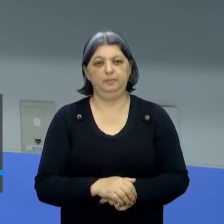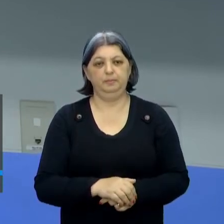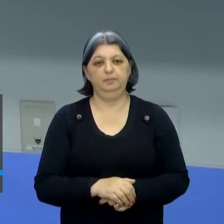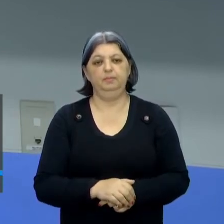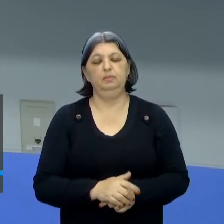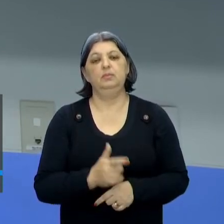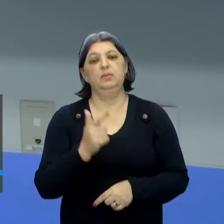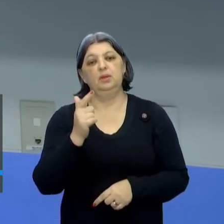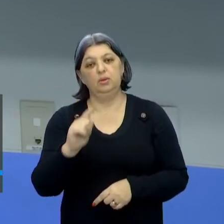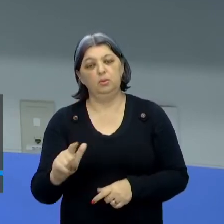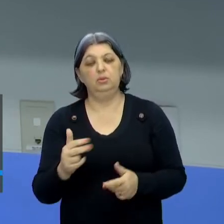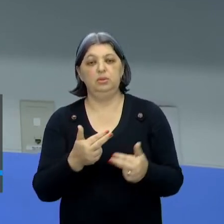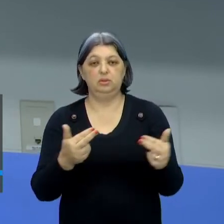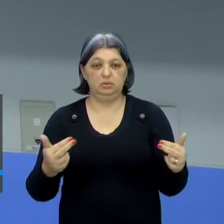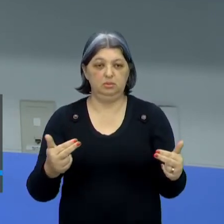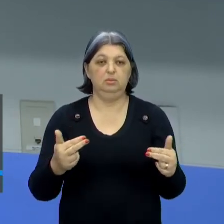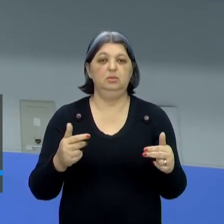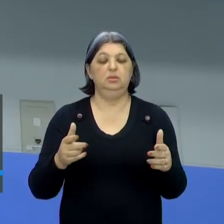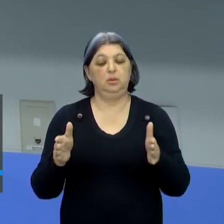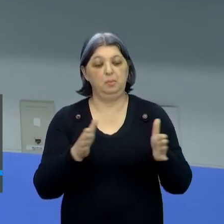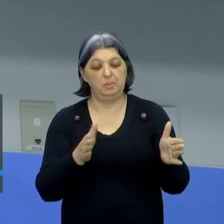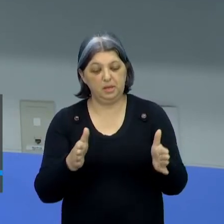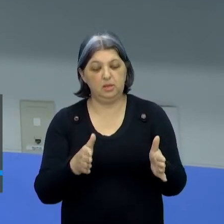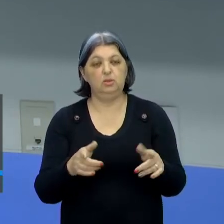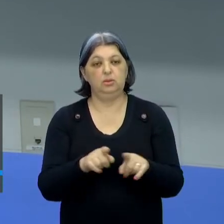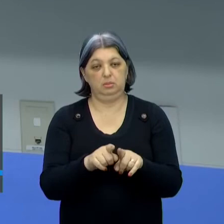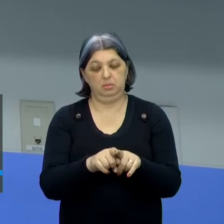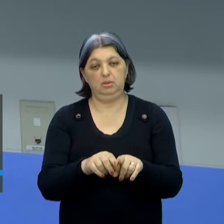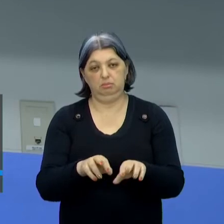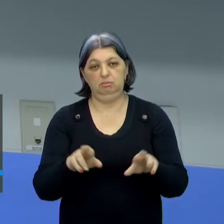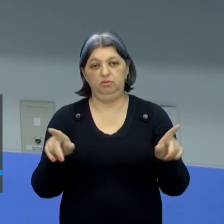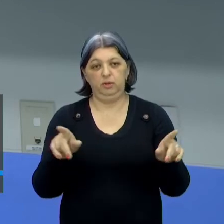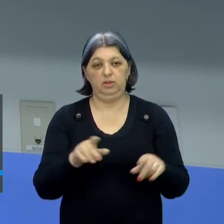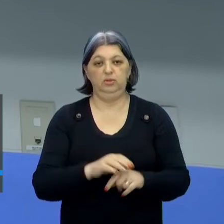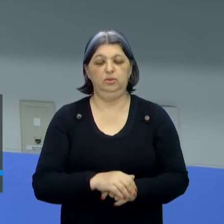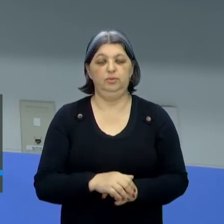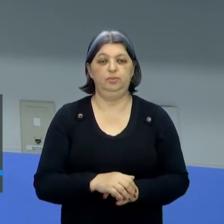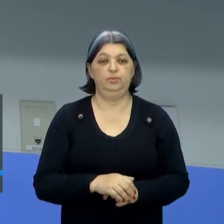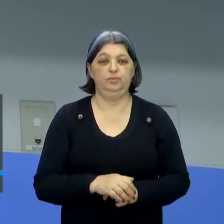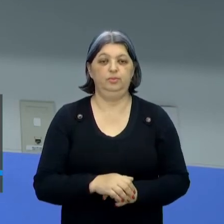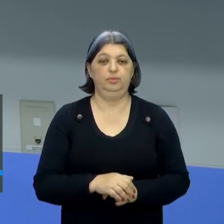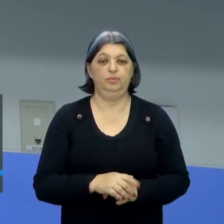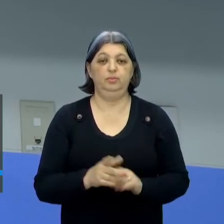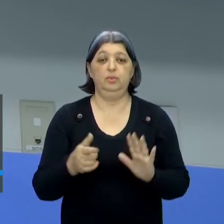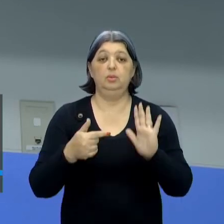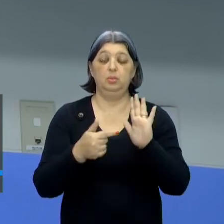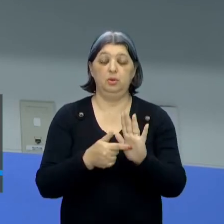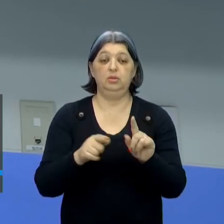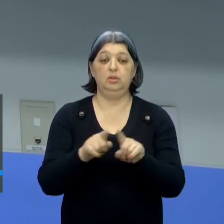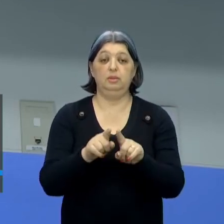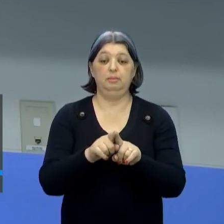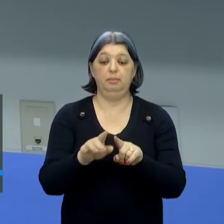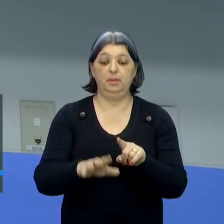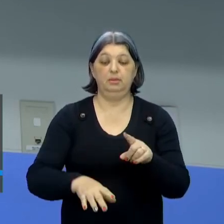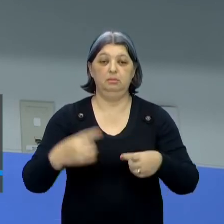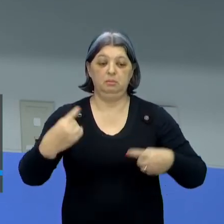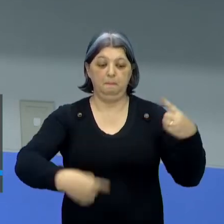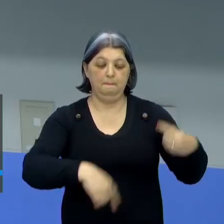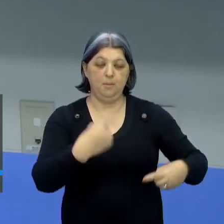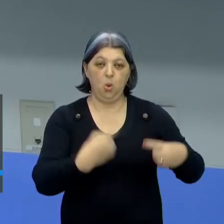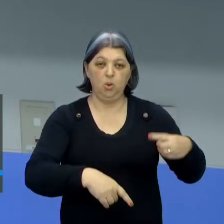outros determinantes cenários, uma necessidade muito forte das forças políticas a